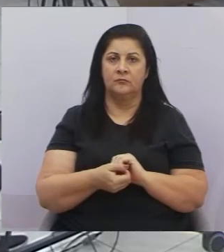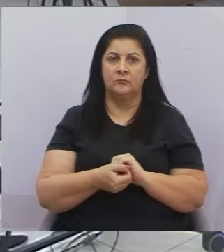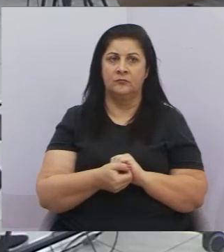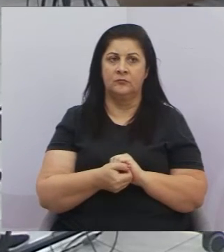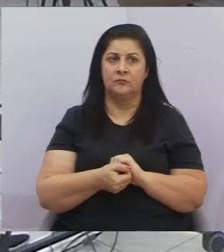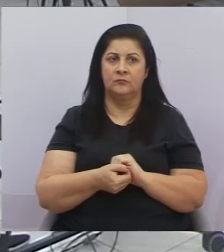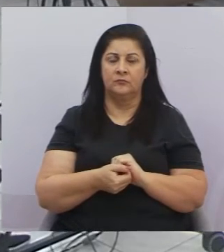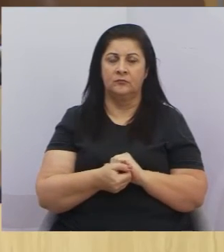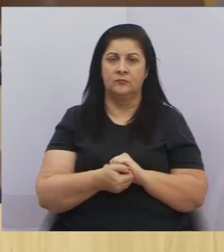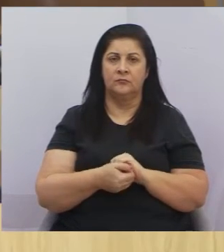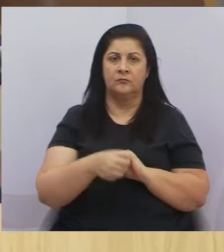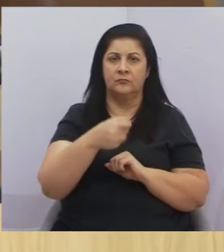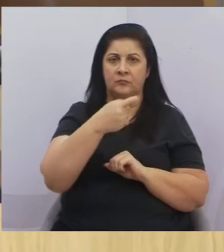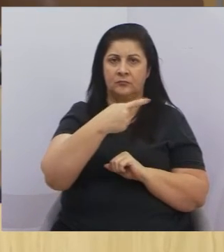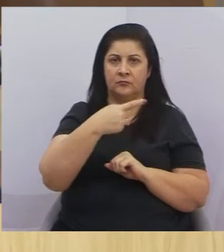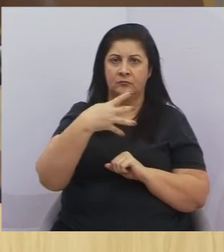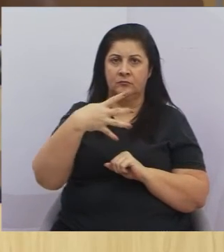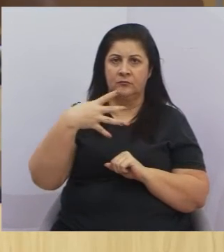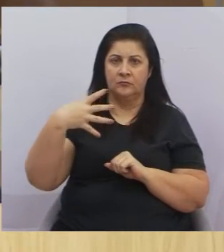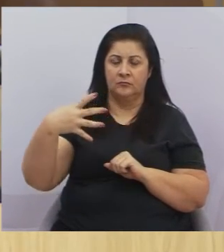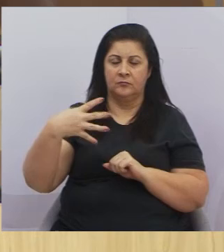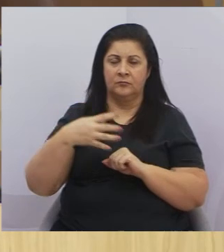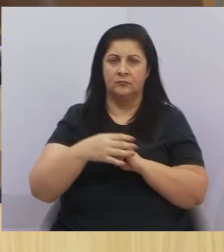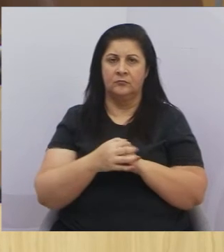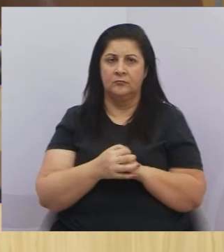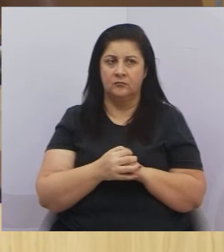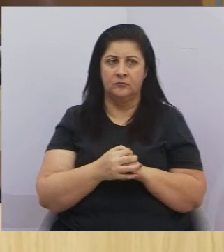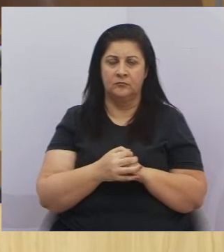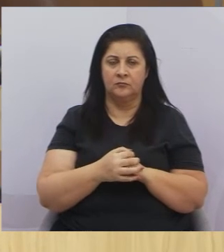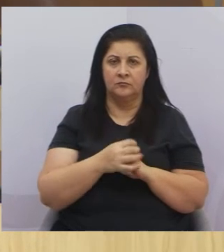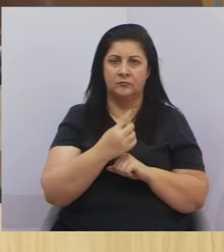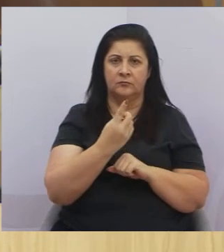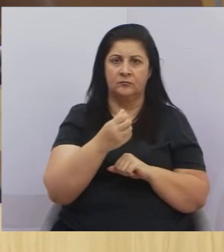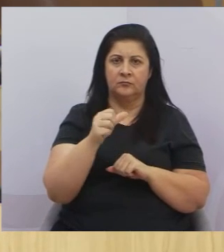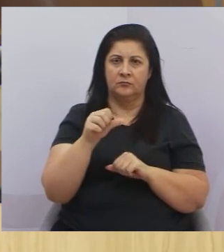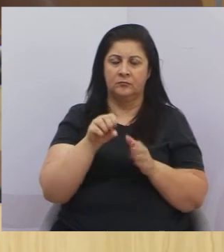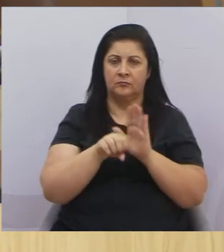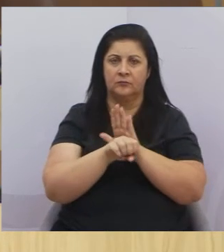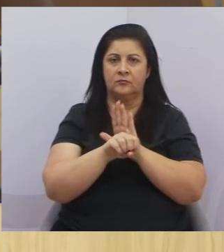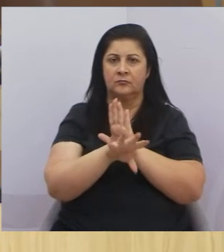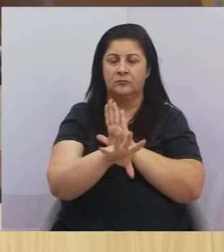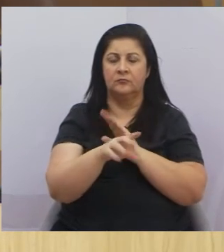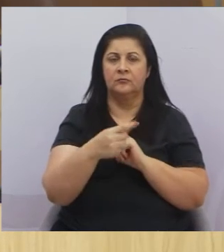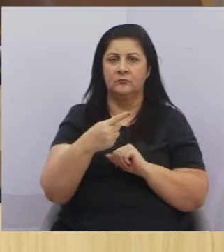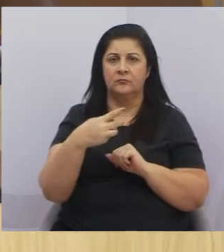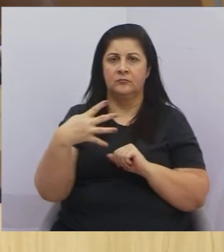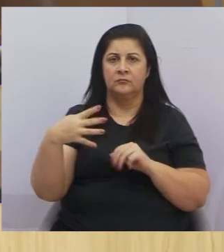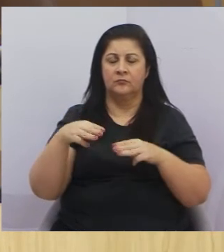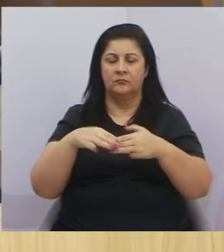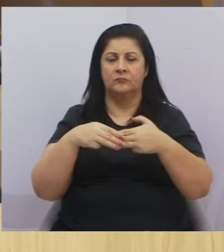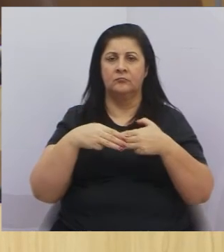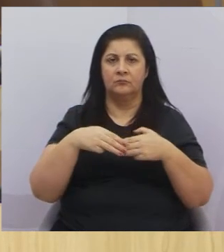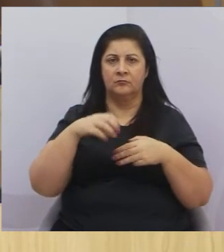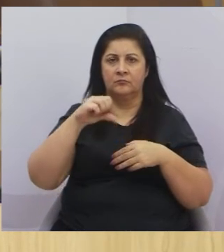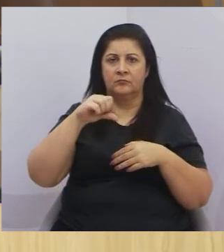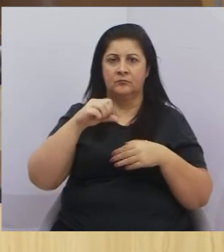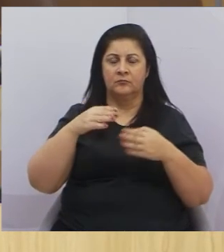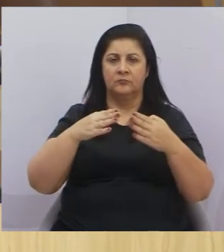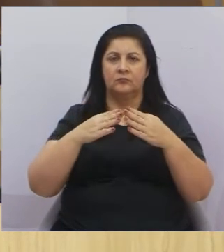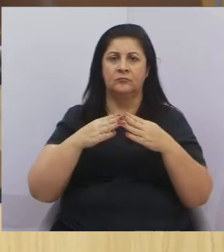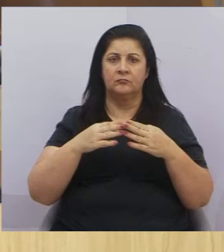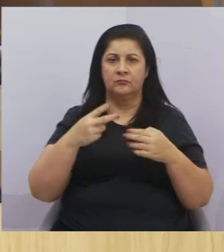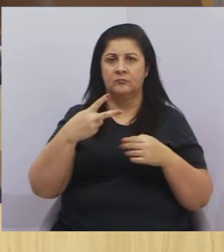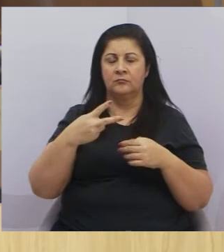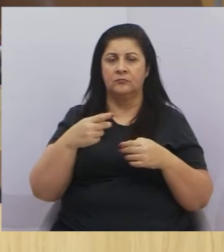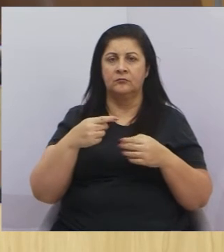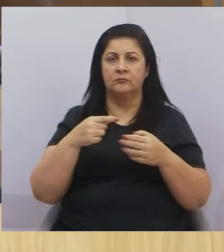Total de trabalho 144, sendo 119 indicações, 14 moções, 9 requerimentos, 2 pedidos